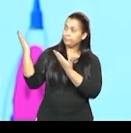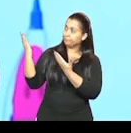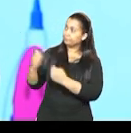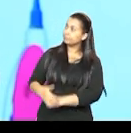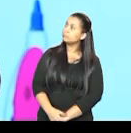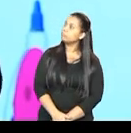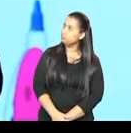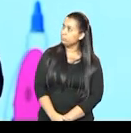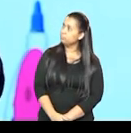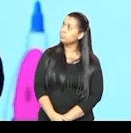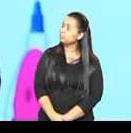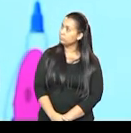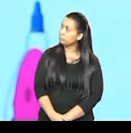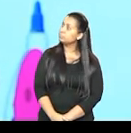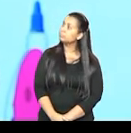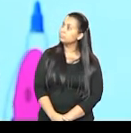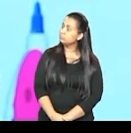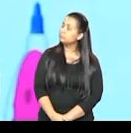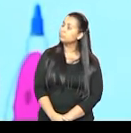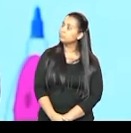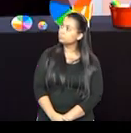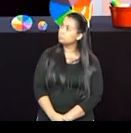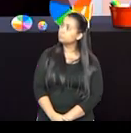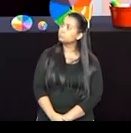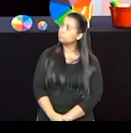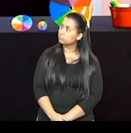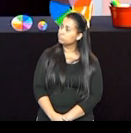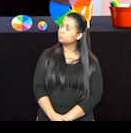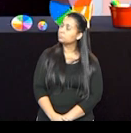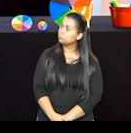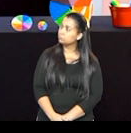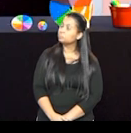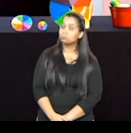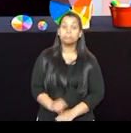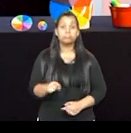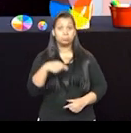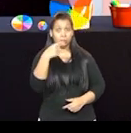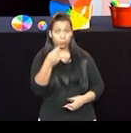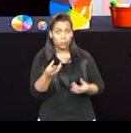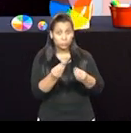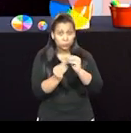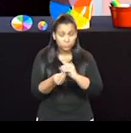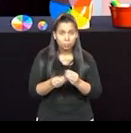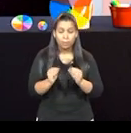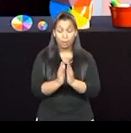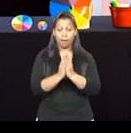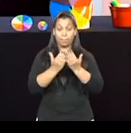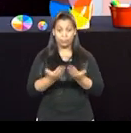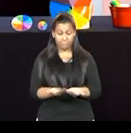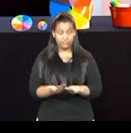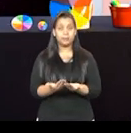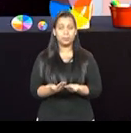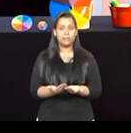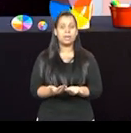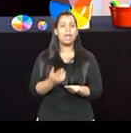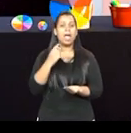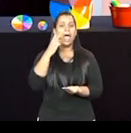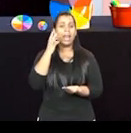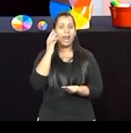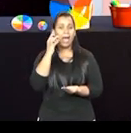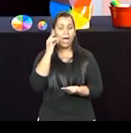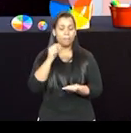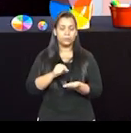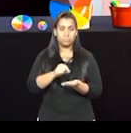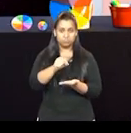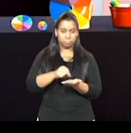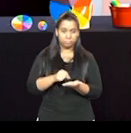de novo e por último ao meio. Depois de dobrar, nós vamos abrir, pegar um lápis grafite e